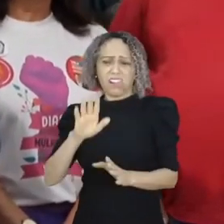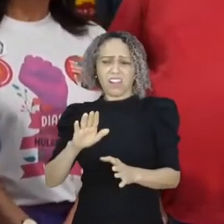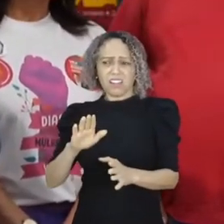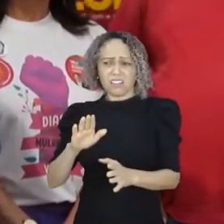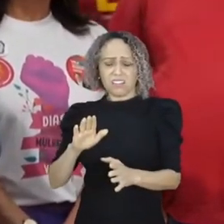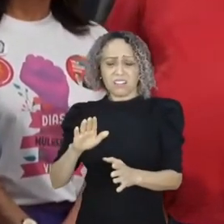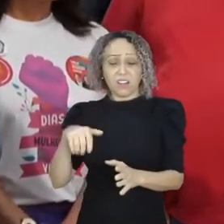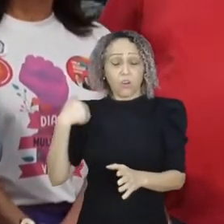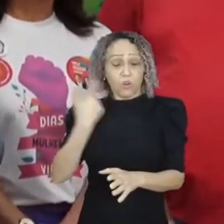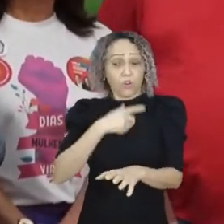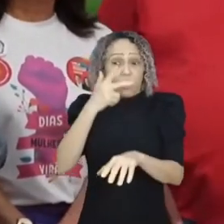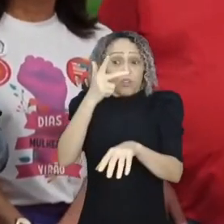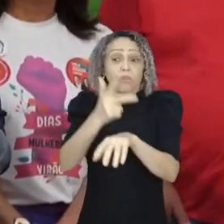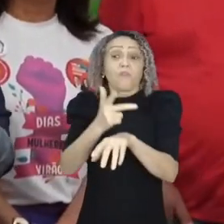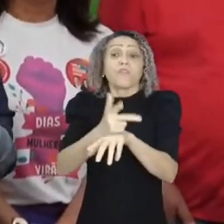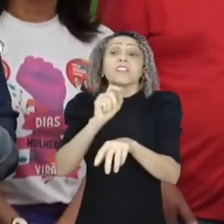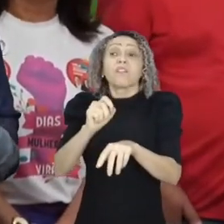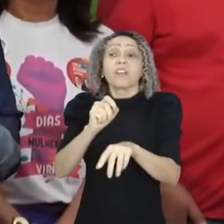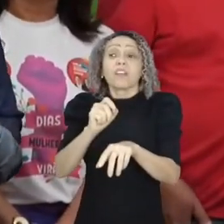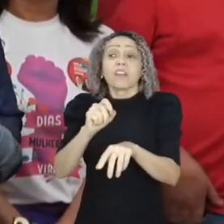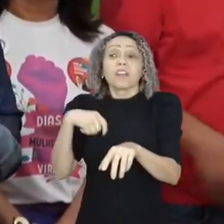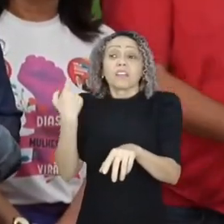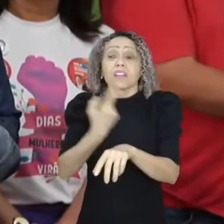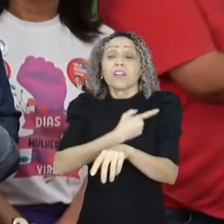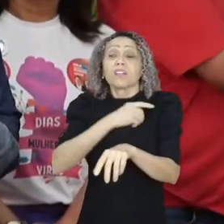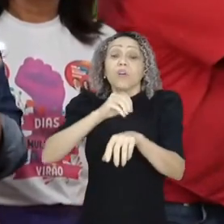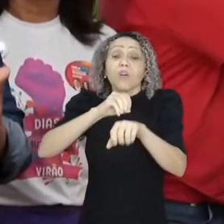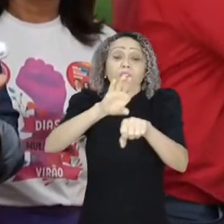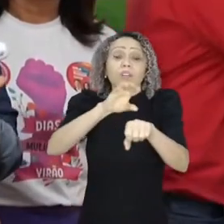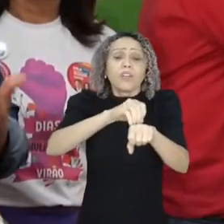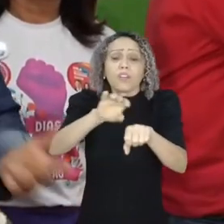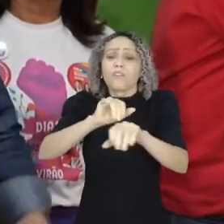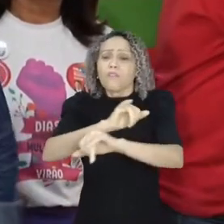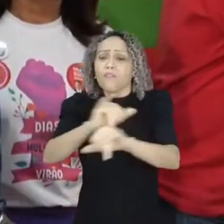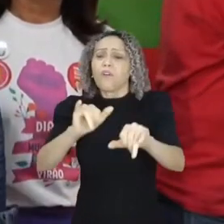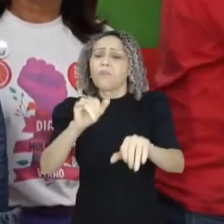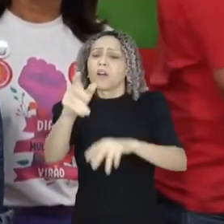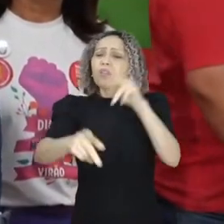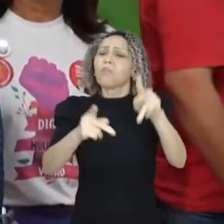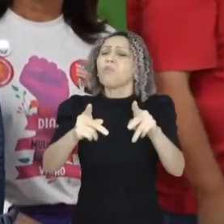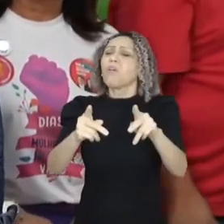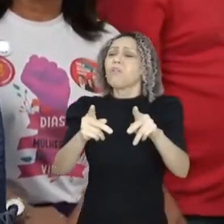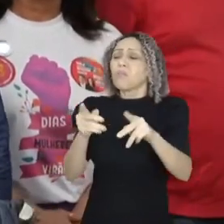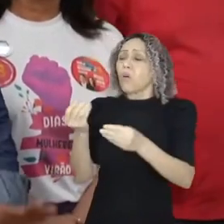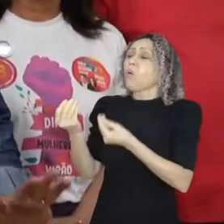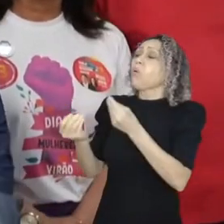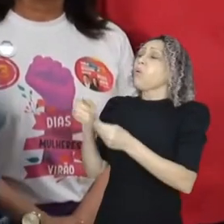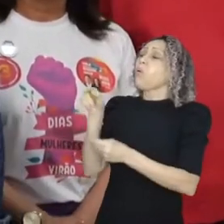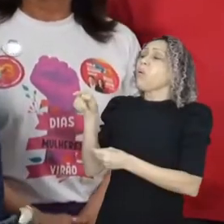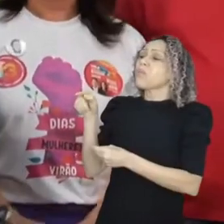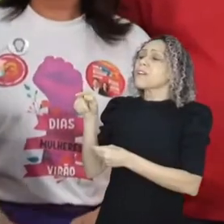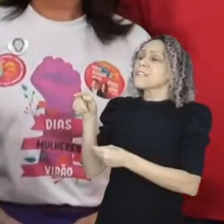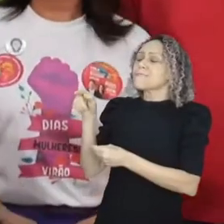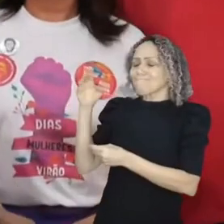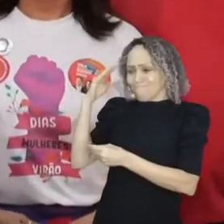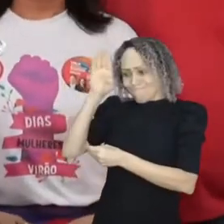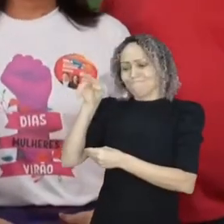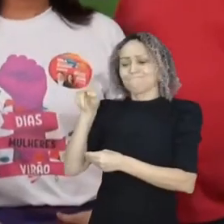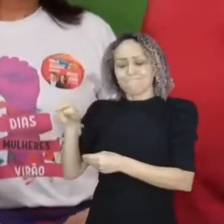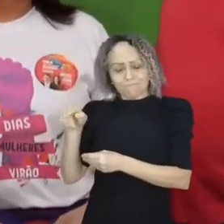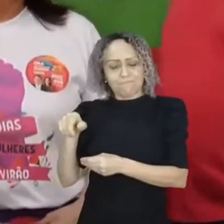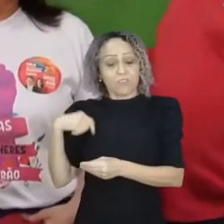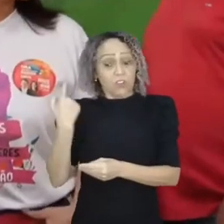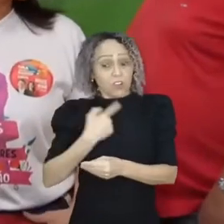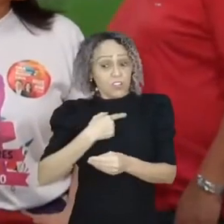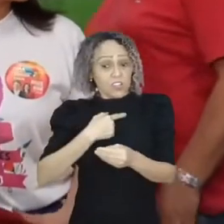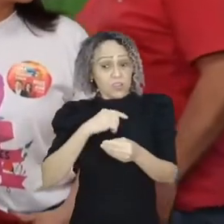apenas nós estamos informando o povo de como é o nosso adversário. Obrigado, pessoal. Vou ter que